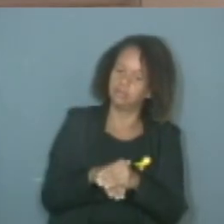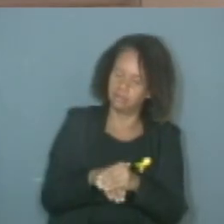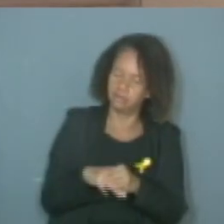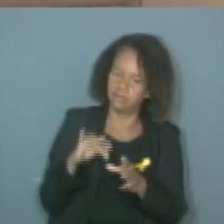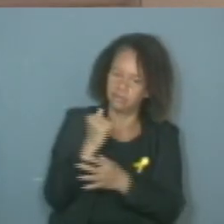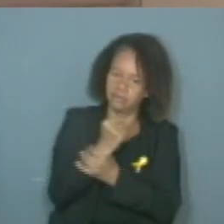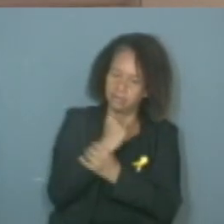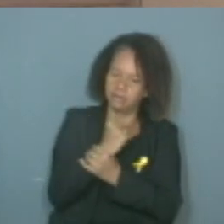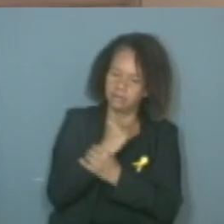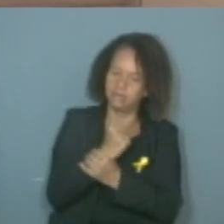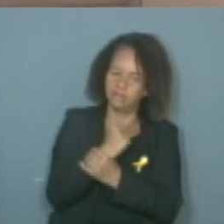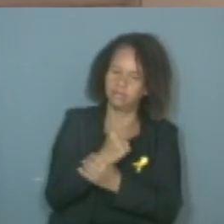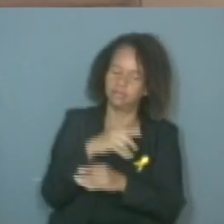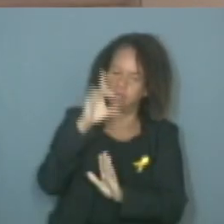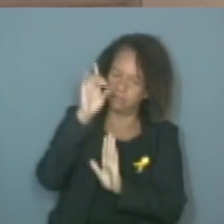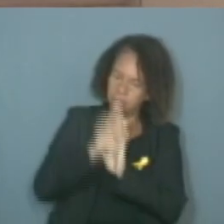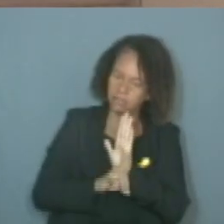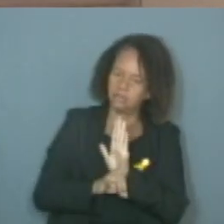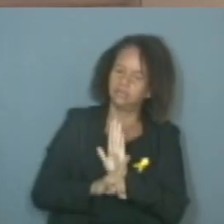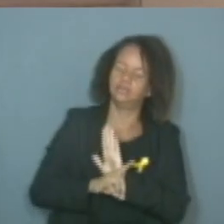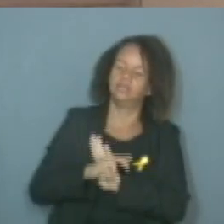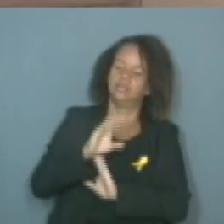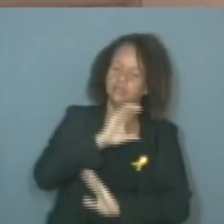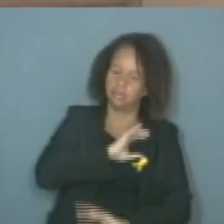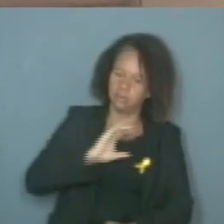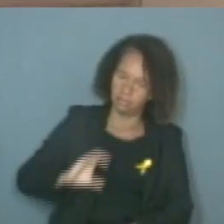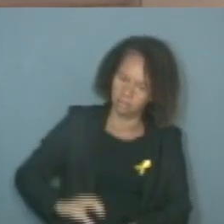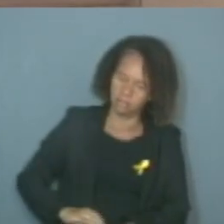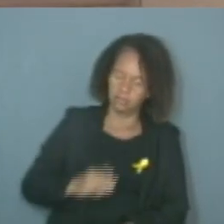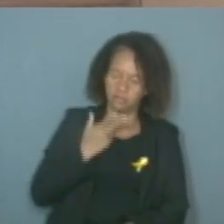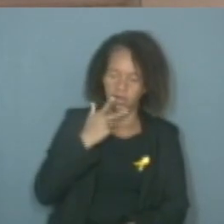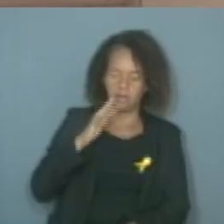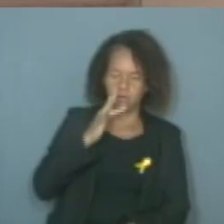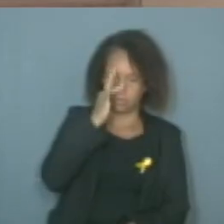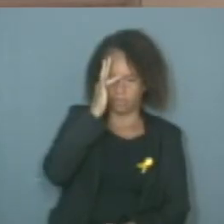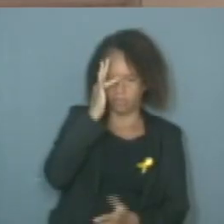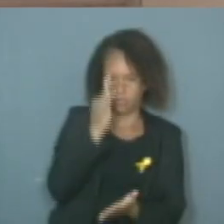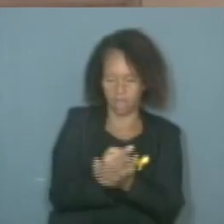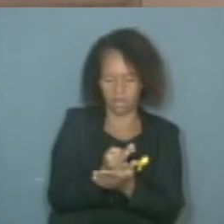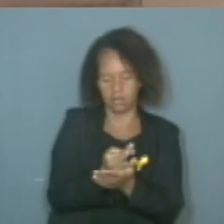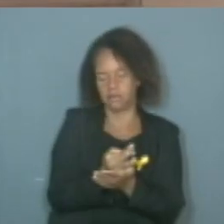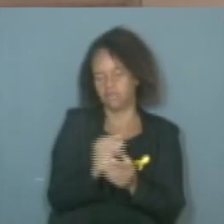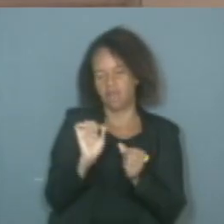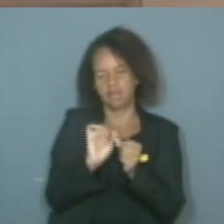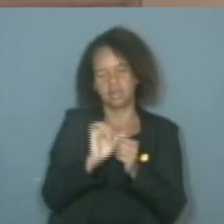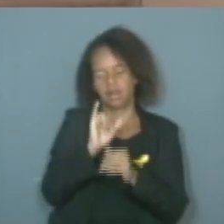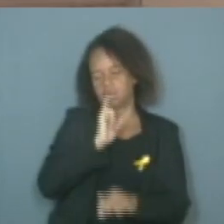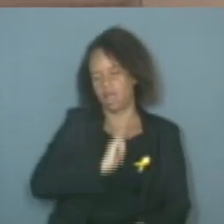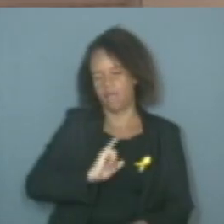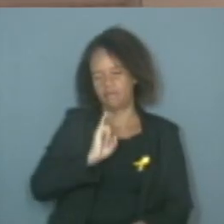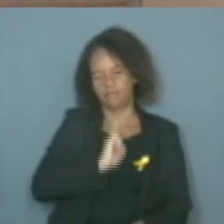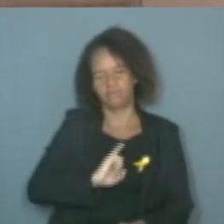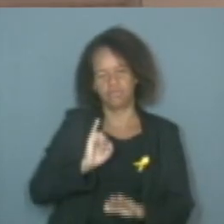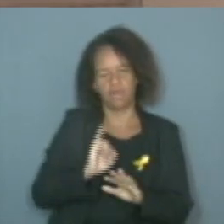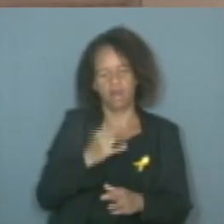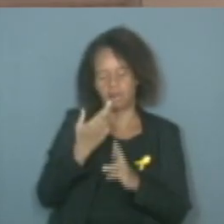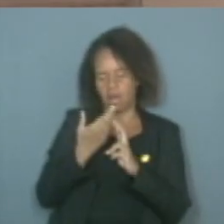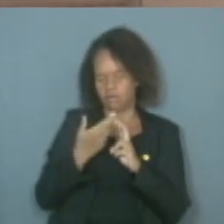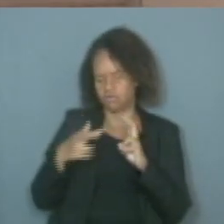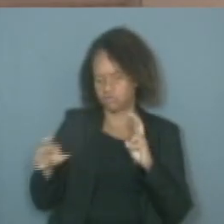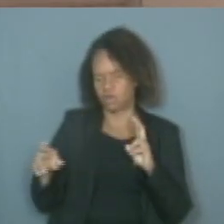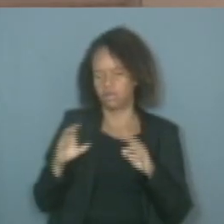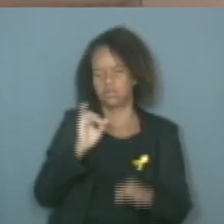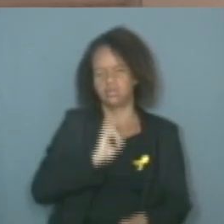e garantir o direito dos cristãos de professarem a sua fé, de realizarem os intervalos religiosos,